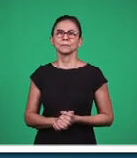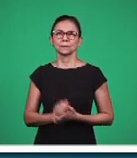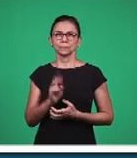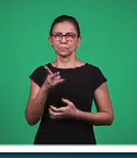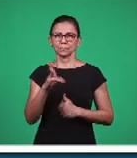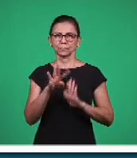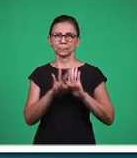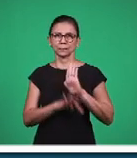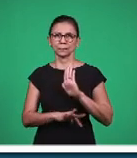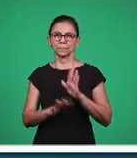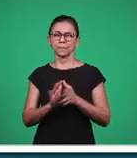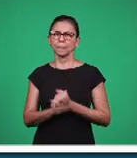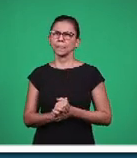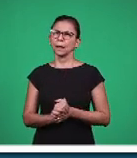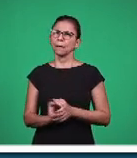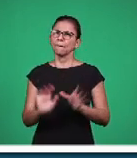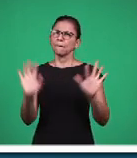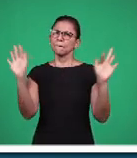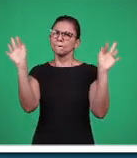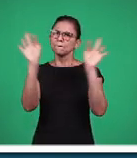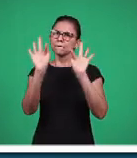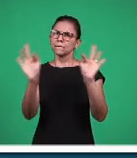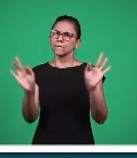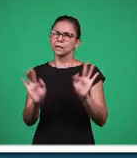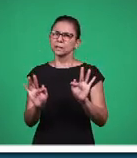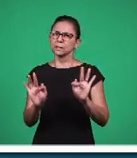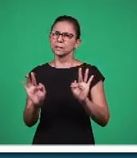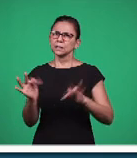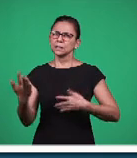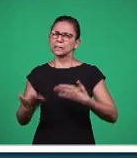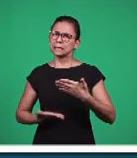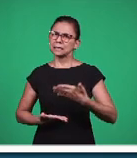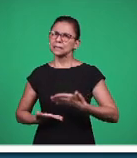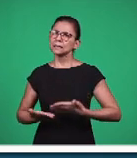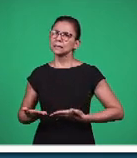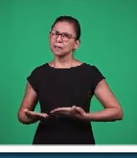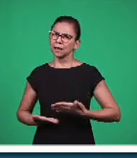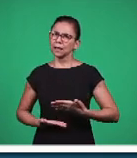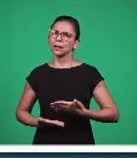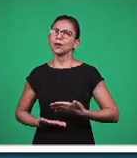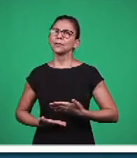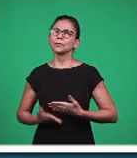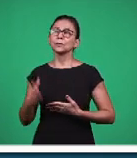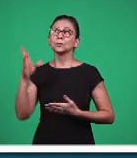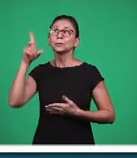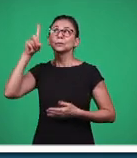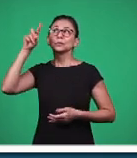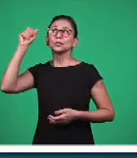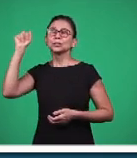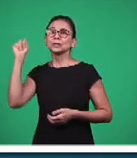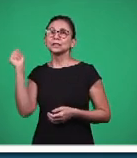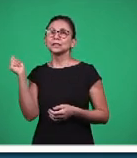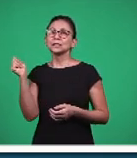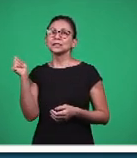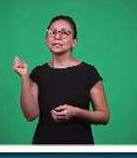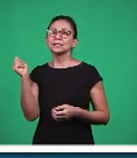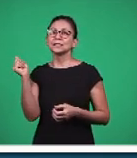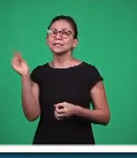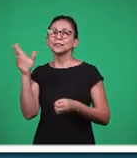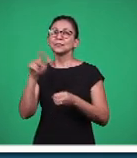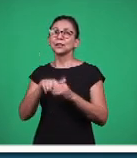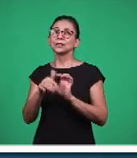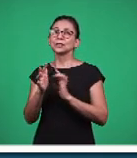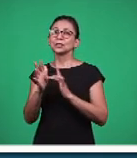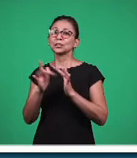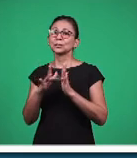Continuando, bem-aventurados aqueles servos, os quais, quando o Senhor vier, achar vigiando.